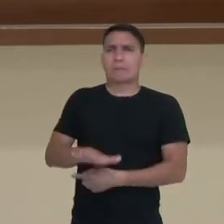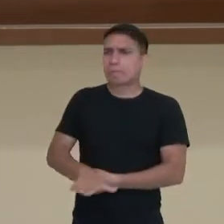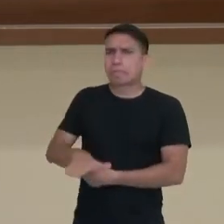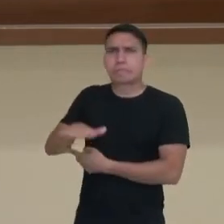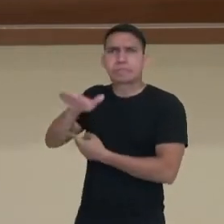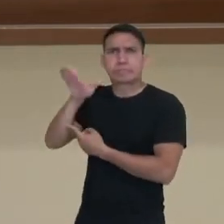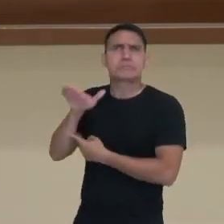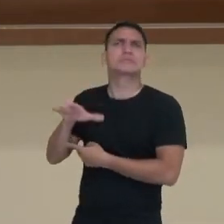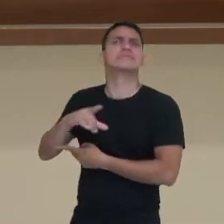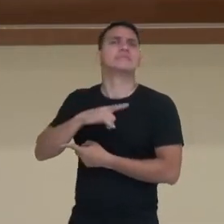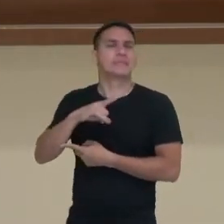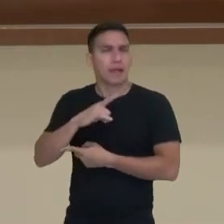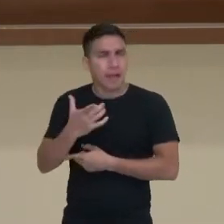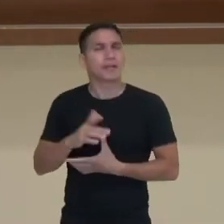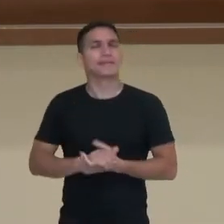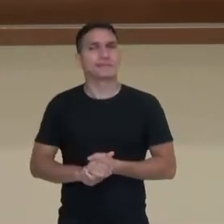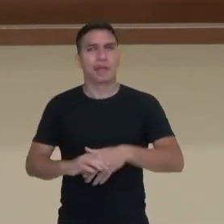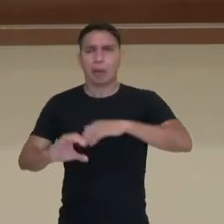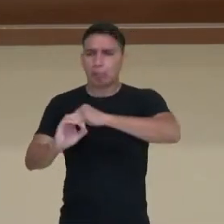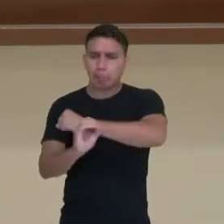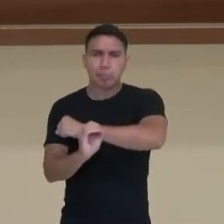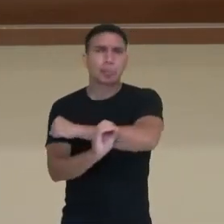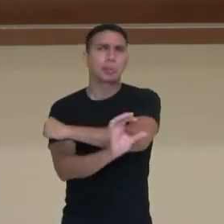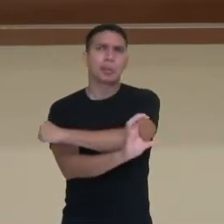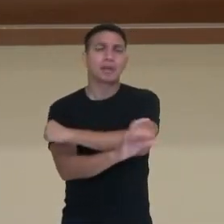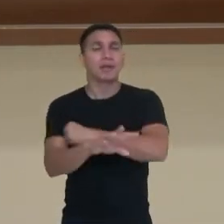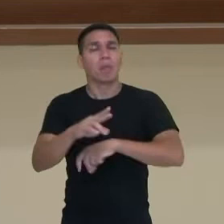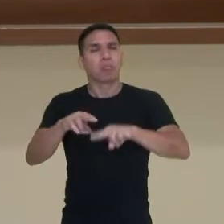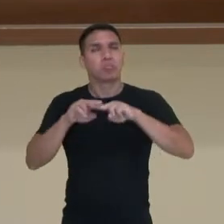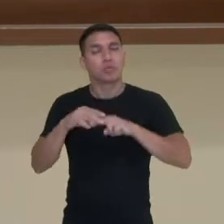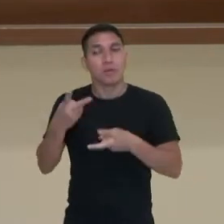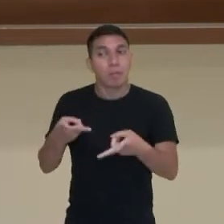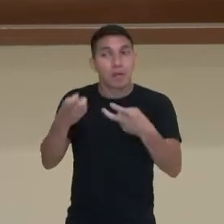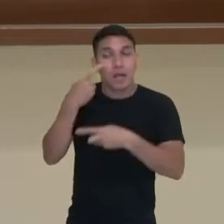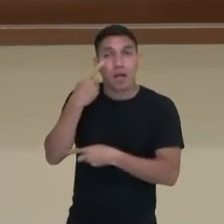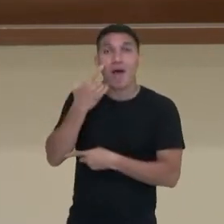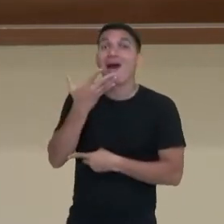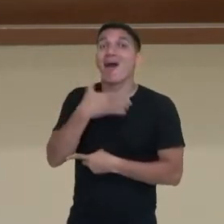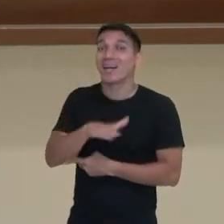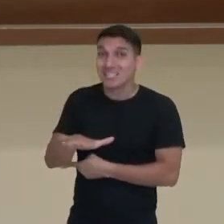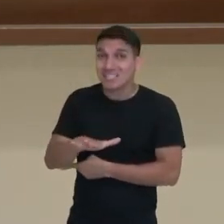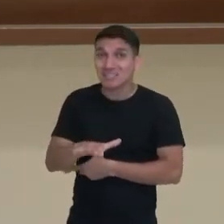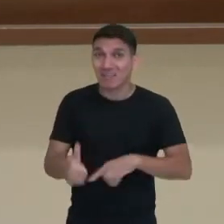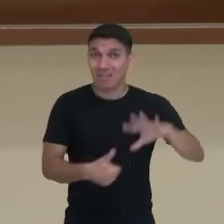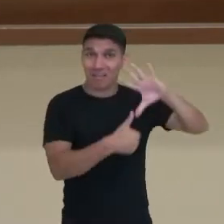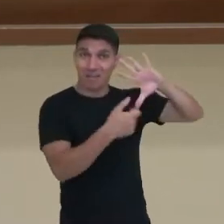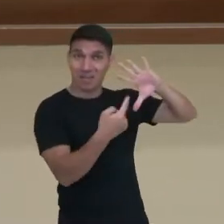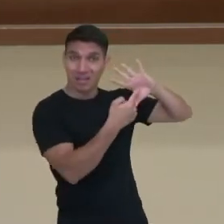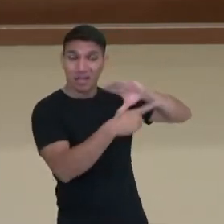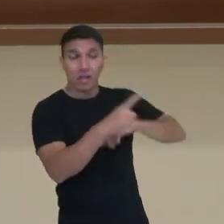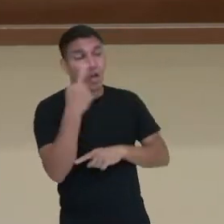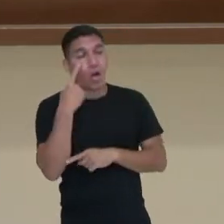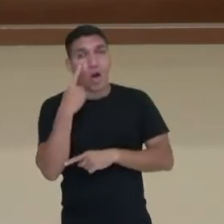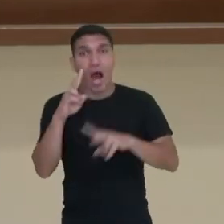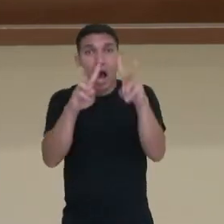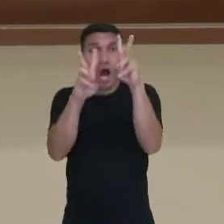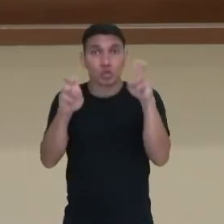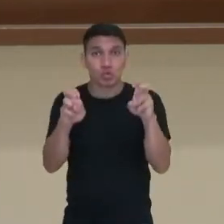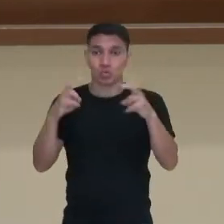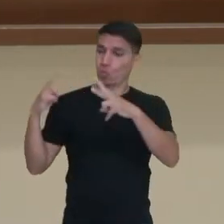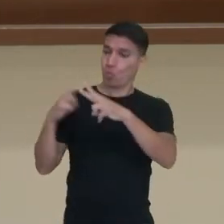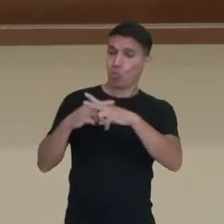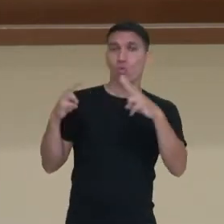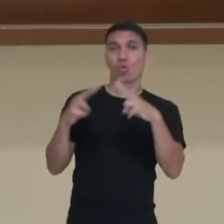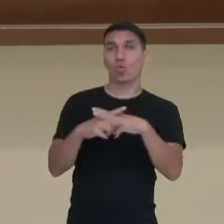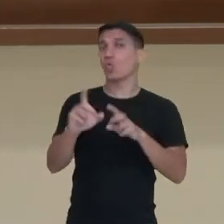infância, gente. Né? Então vejam que, né, as crianças americanas, essa questão da luta para eles